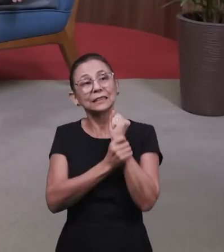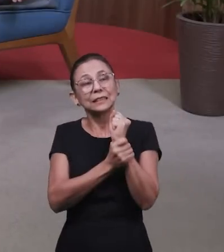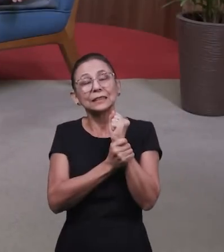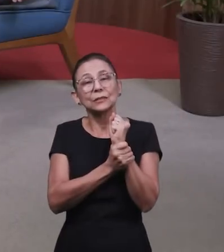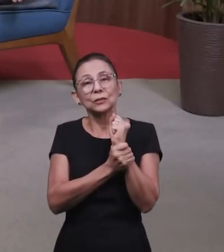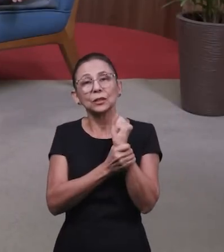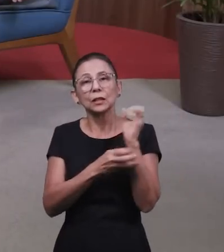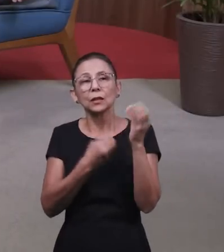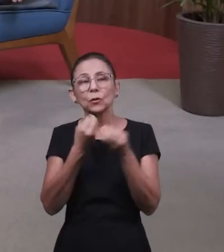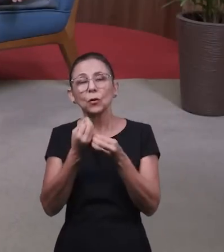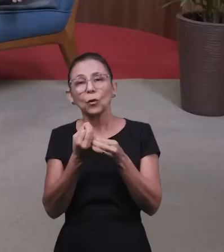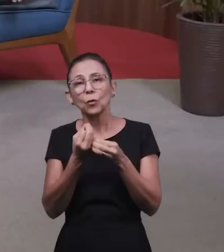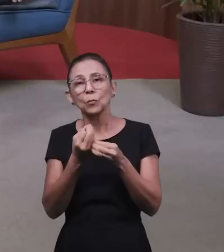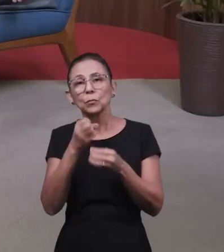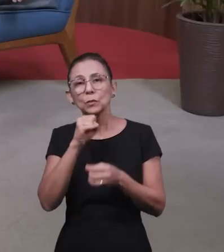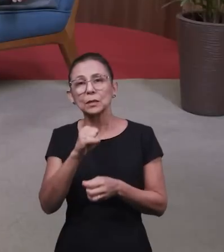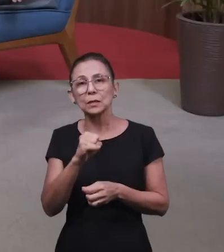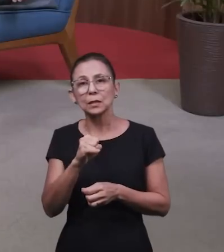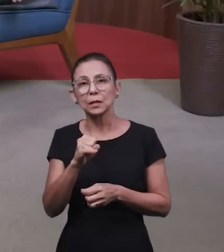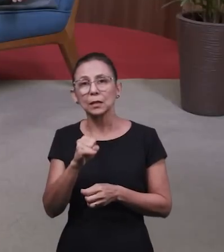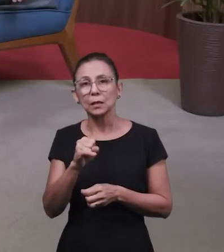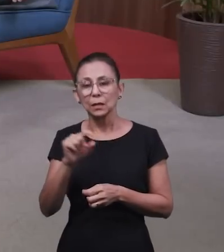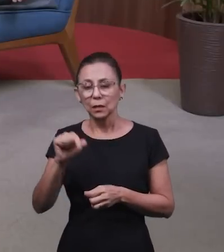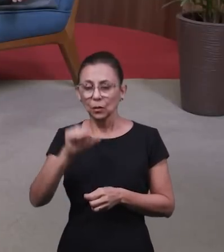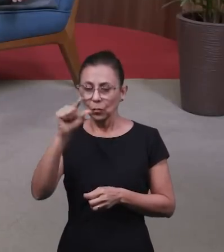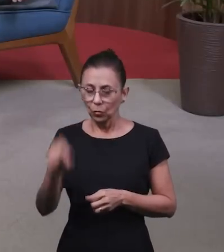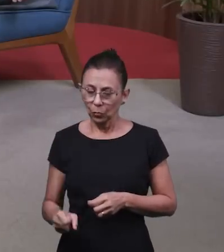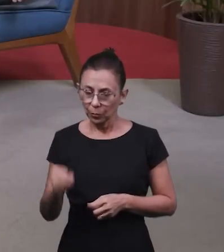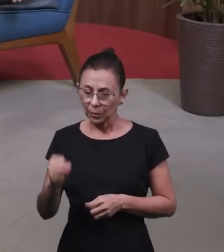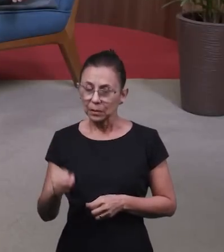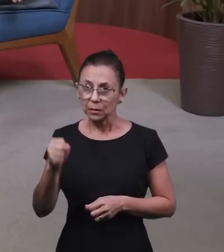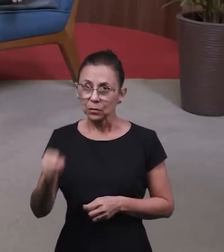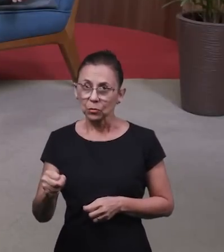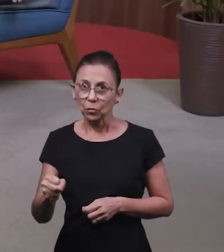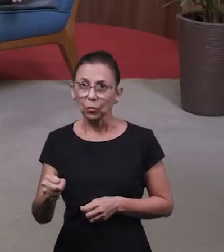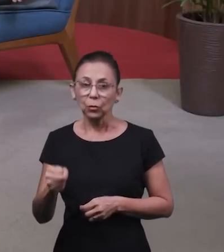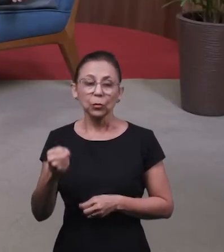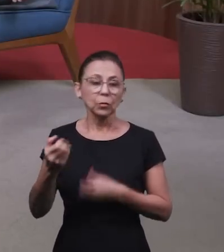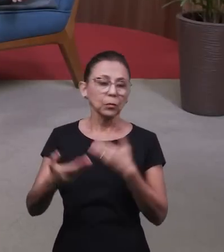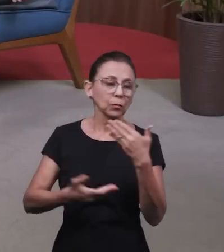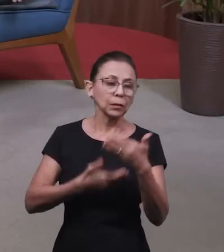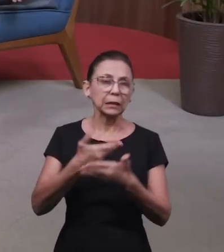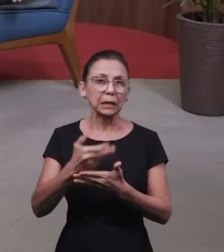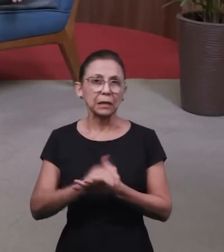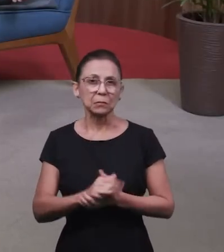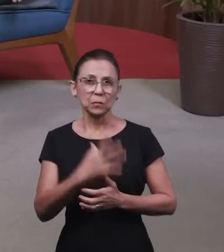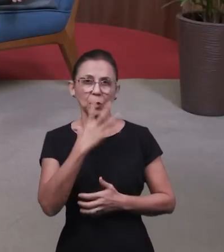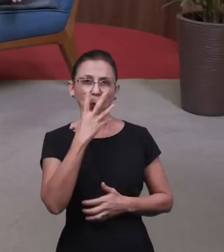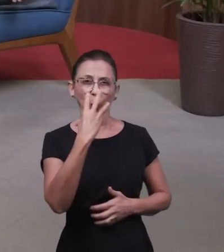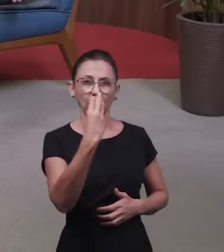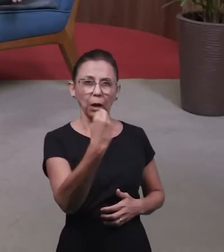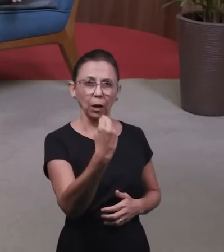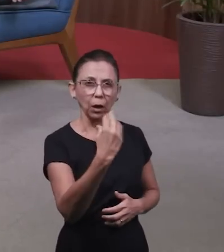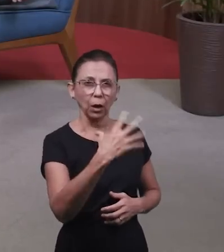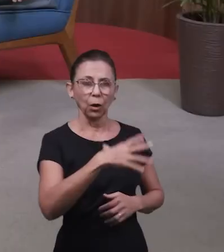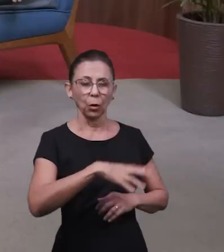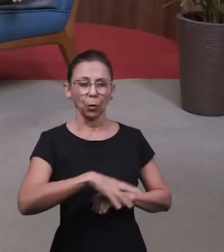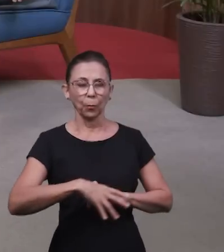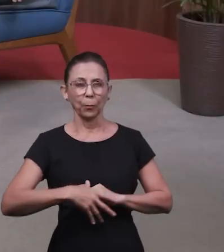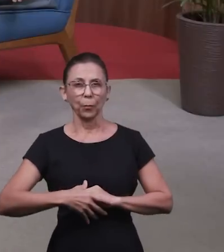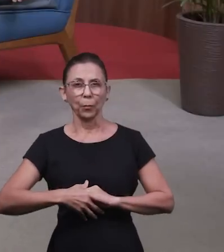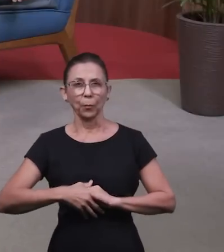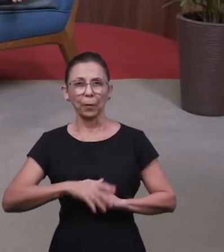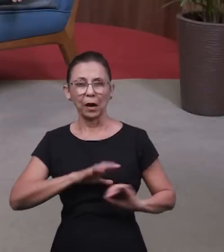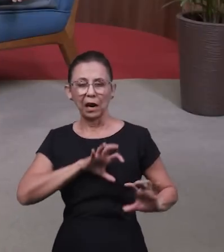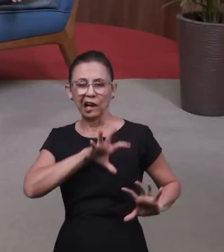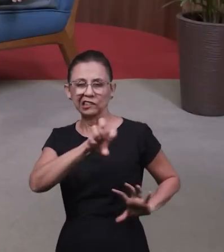do pastor. Ela sabia que vinham os perigos, os lobos, os ladrões para